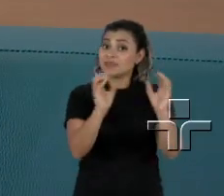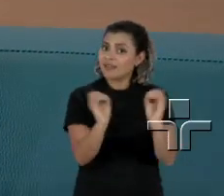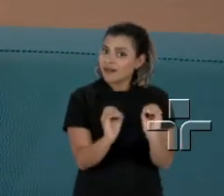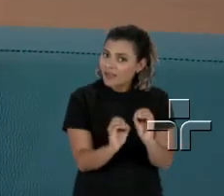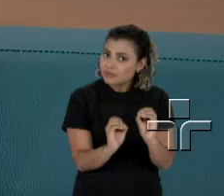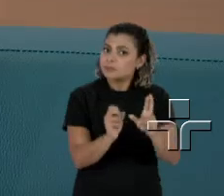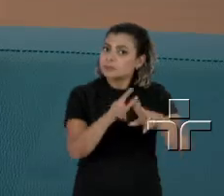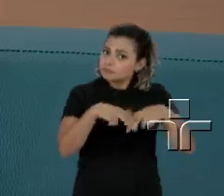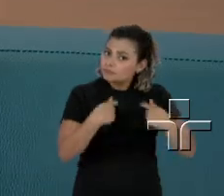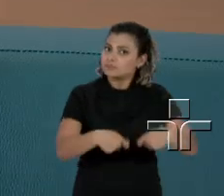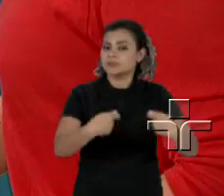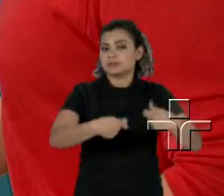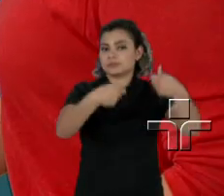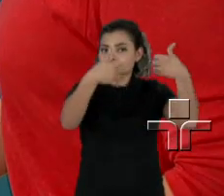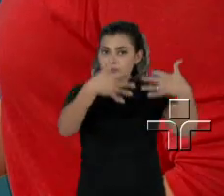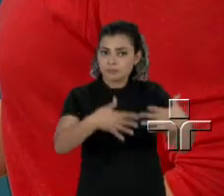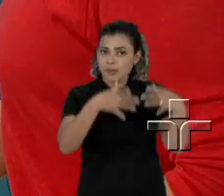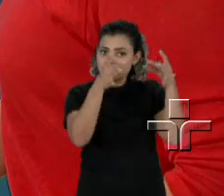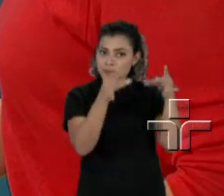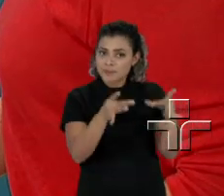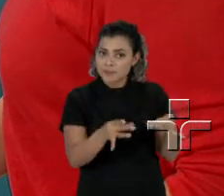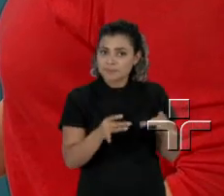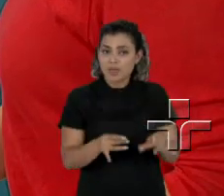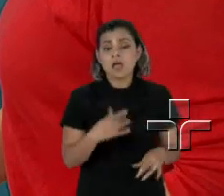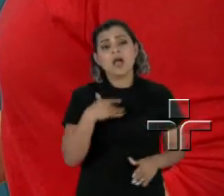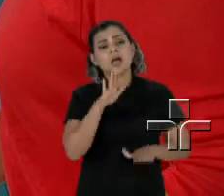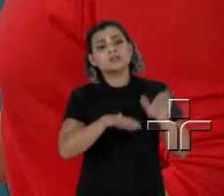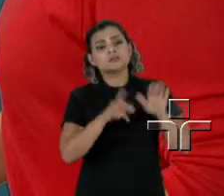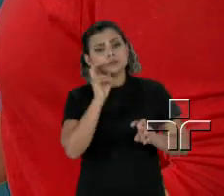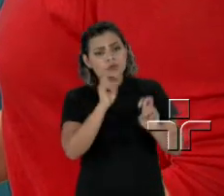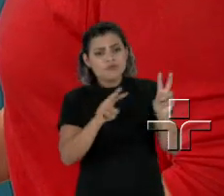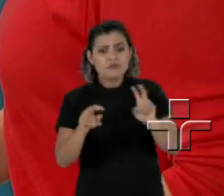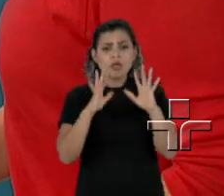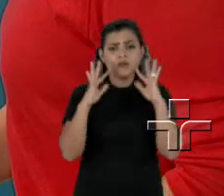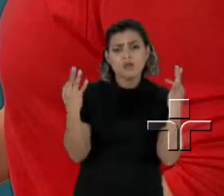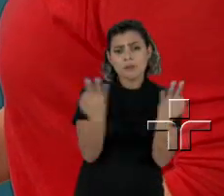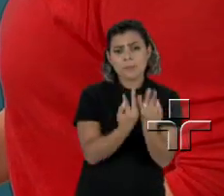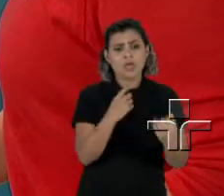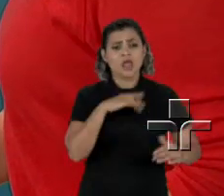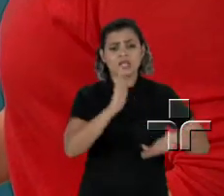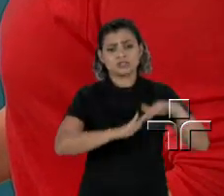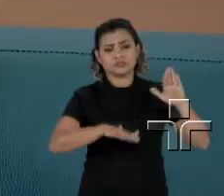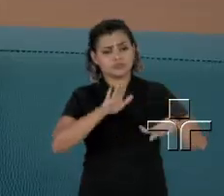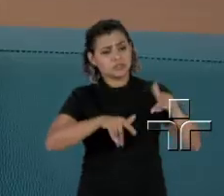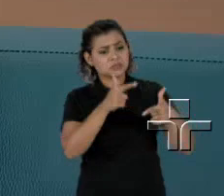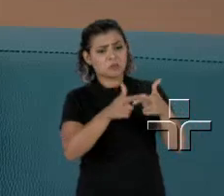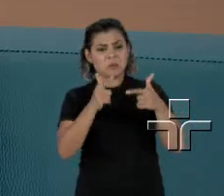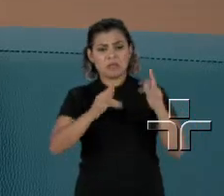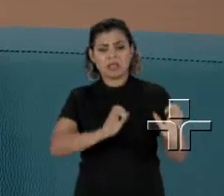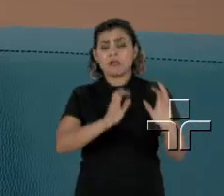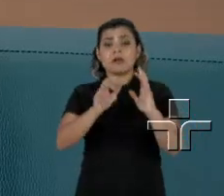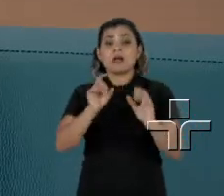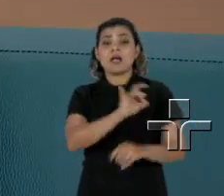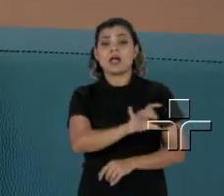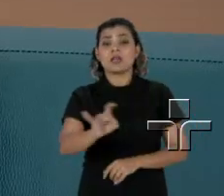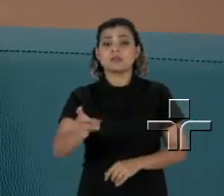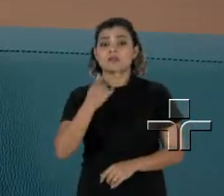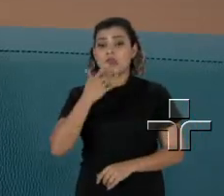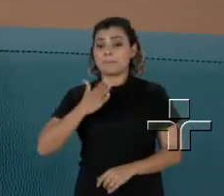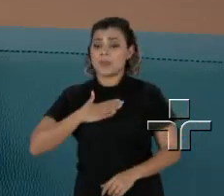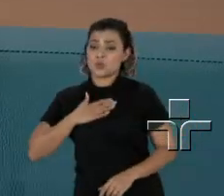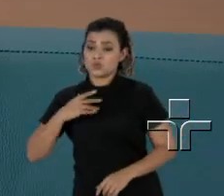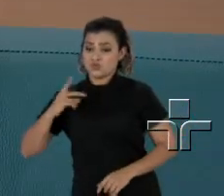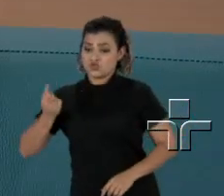porquê da briga então o que eu costumo dizer assim que eu vejo nas famílias que pode gerar um problema é quando cada um fica assim meu